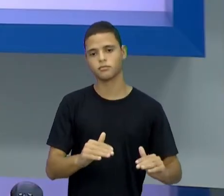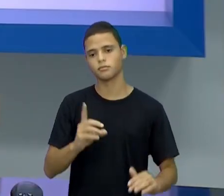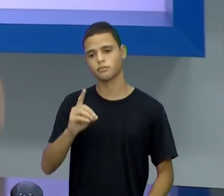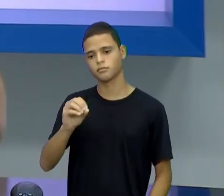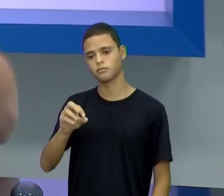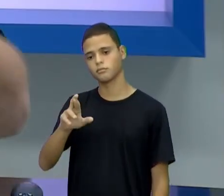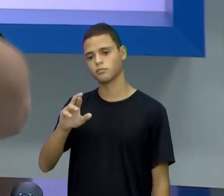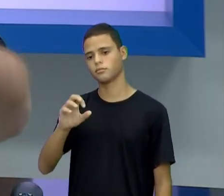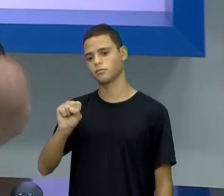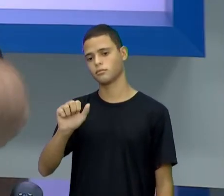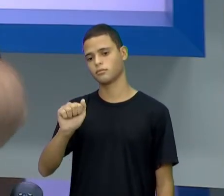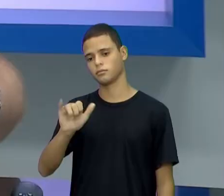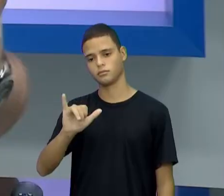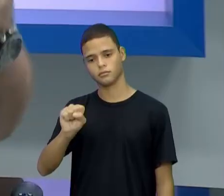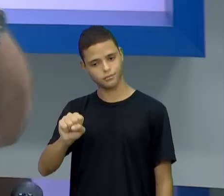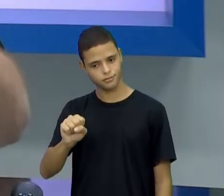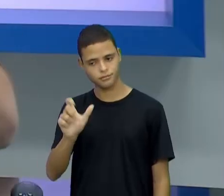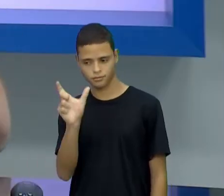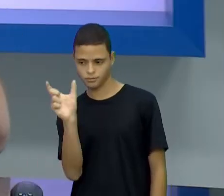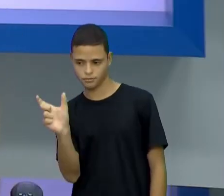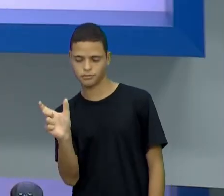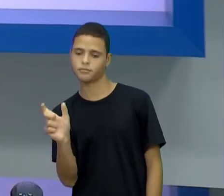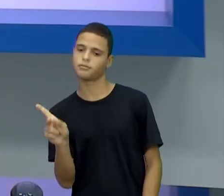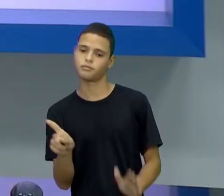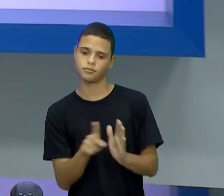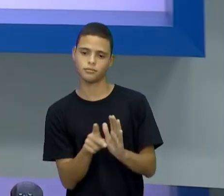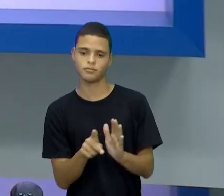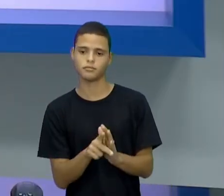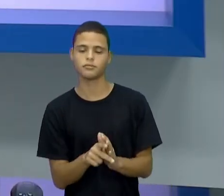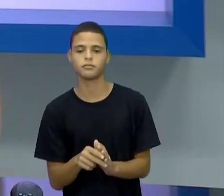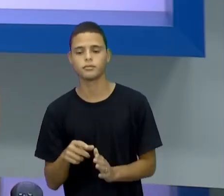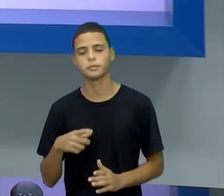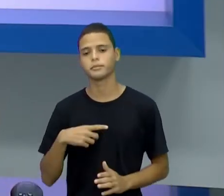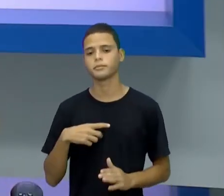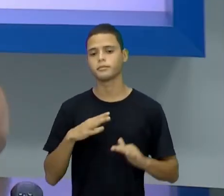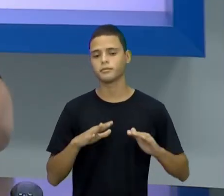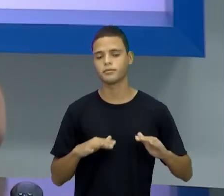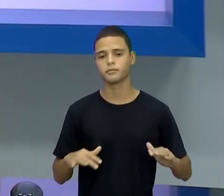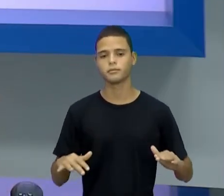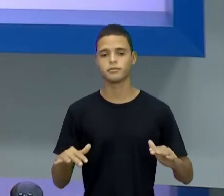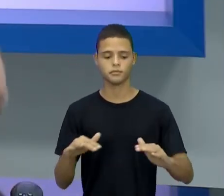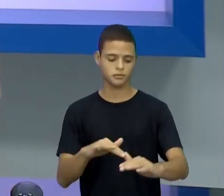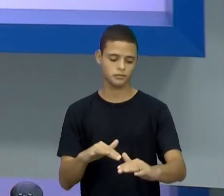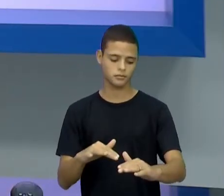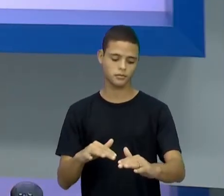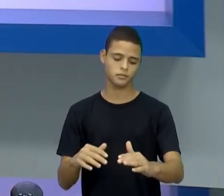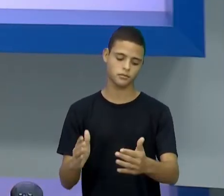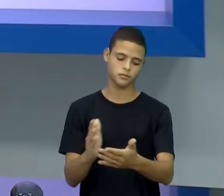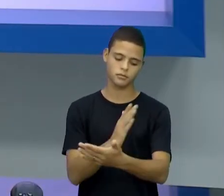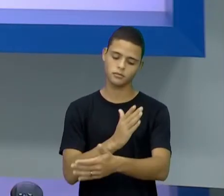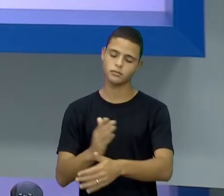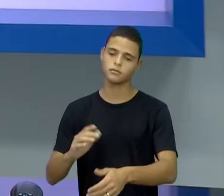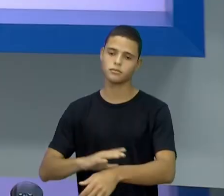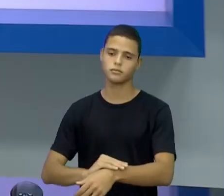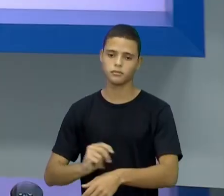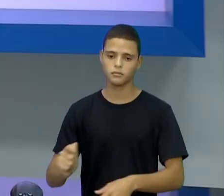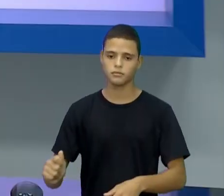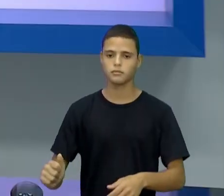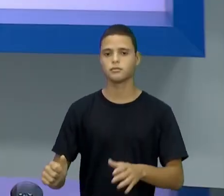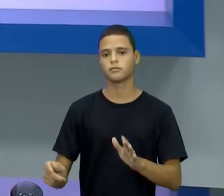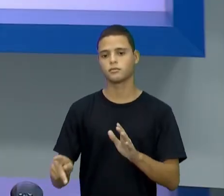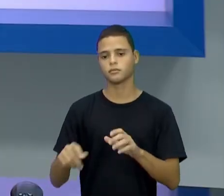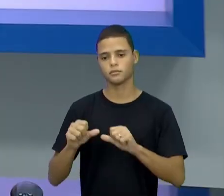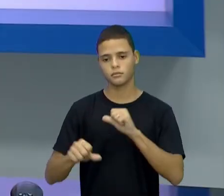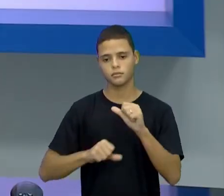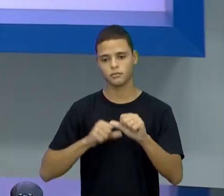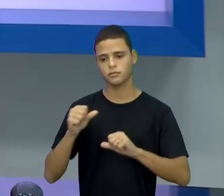aí tem lá o movimento do assoalho oceânico, então tudo isso aí são, né, alterações feitas aí